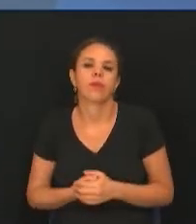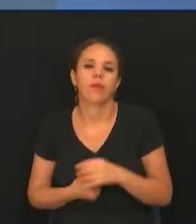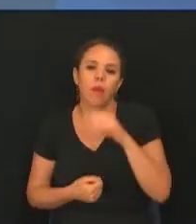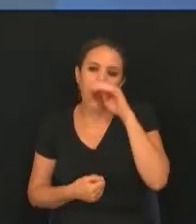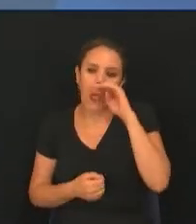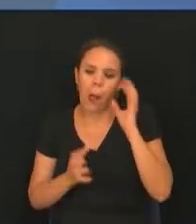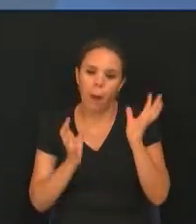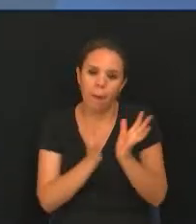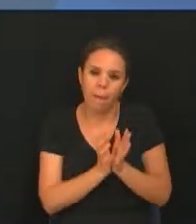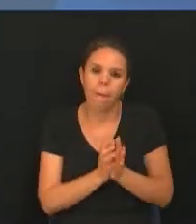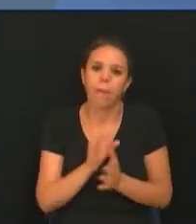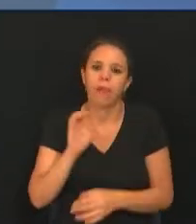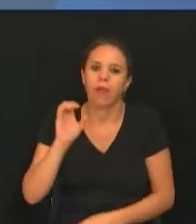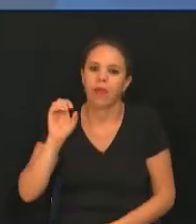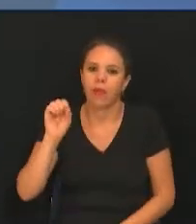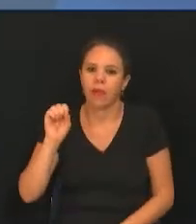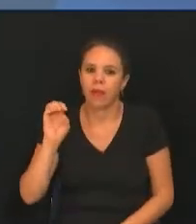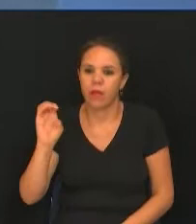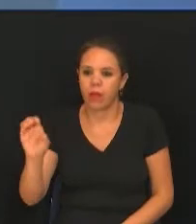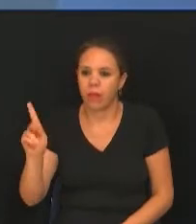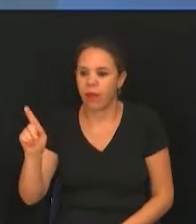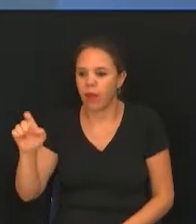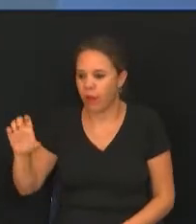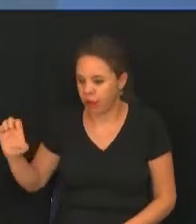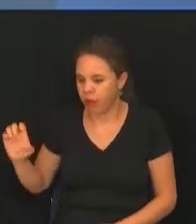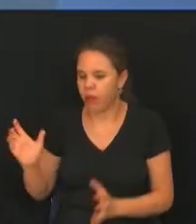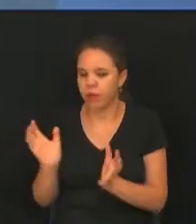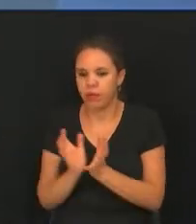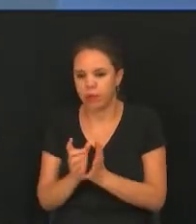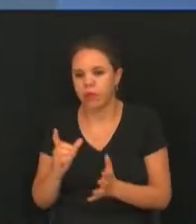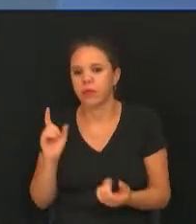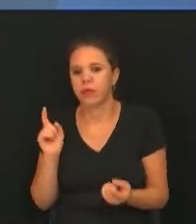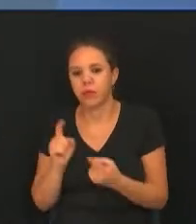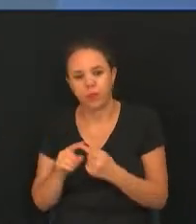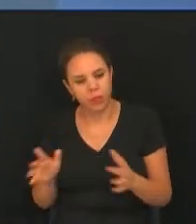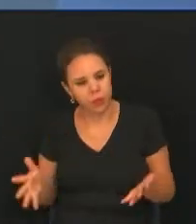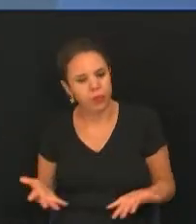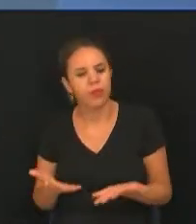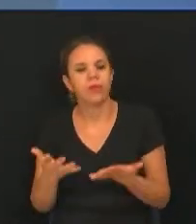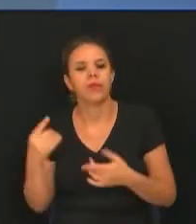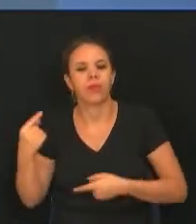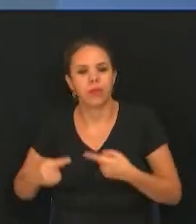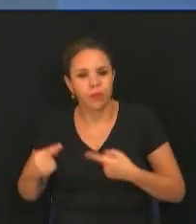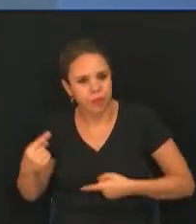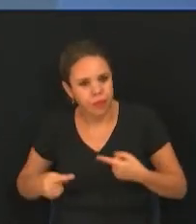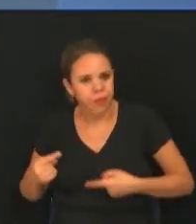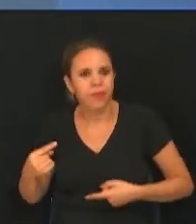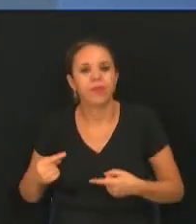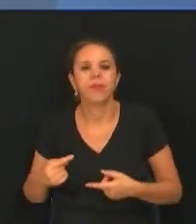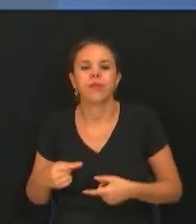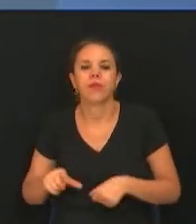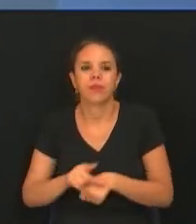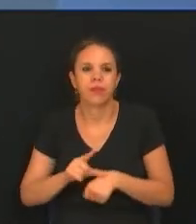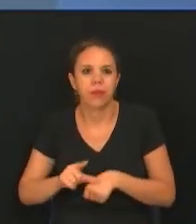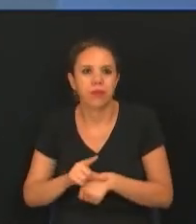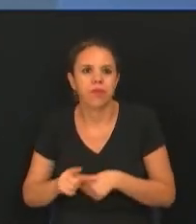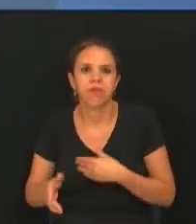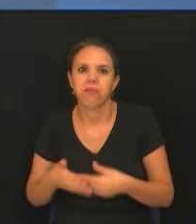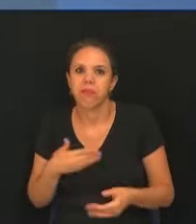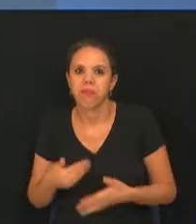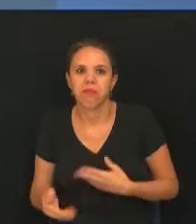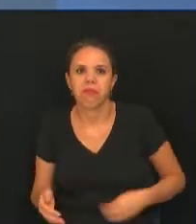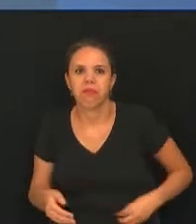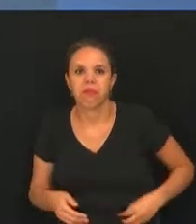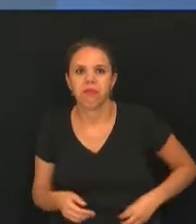comissão, a CPLE, como a frente, ela tem esse objetivo de estar sempre rediscutindo a legislação, independente